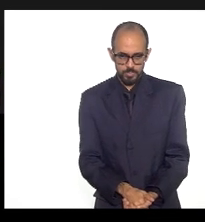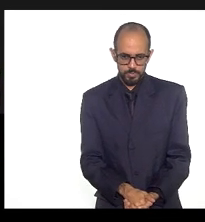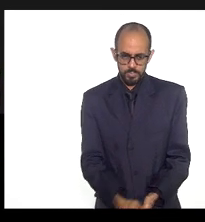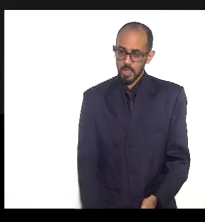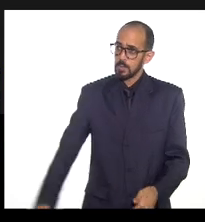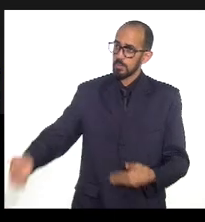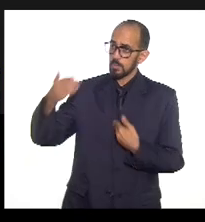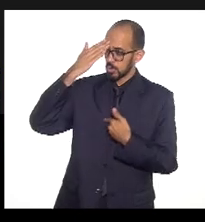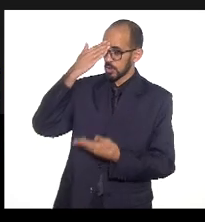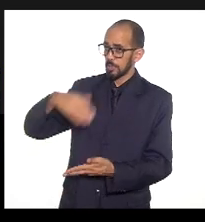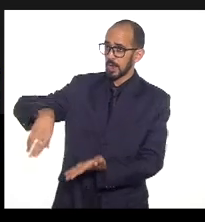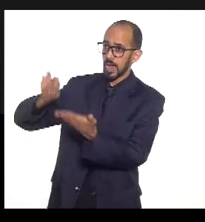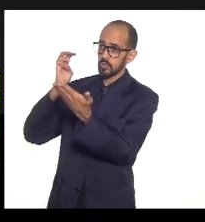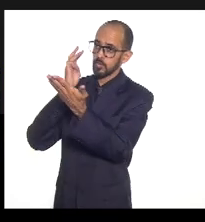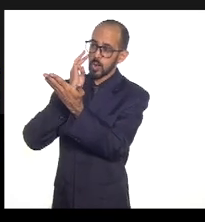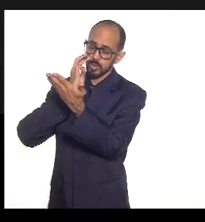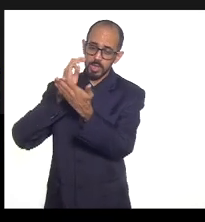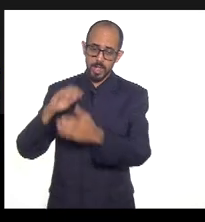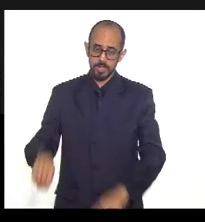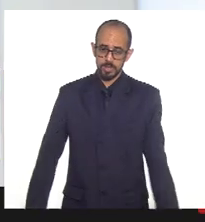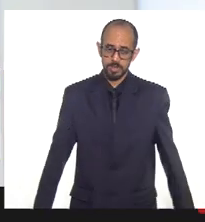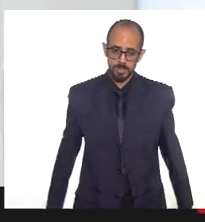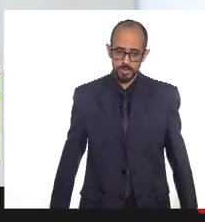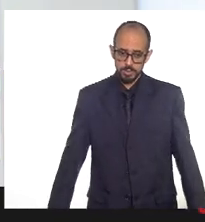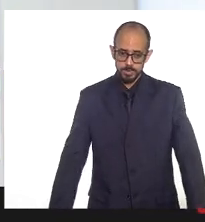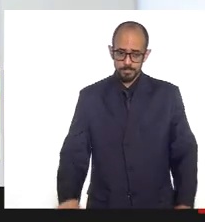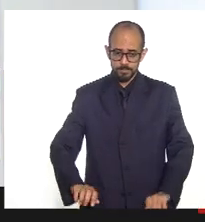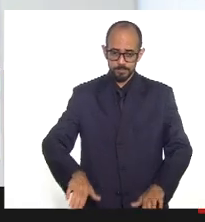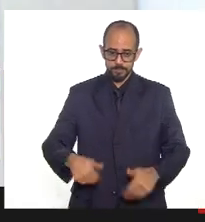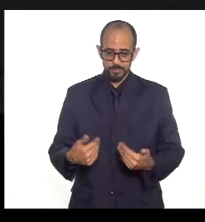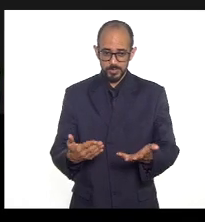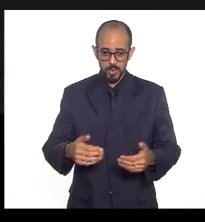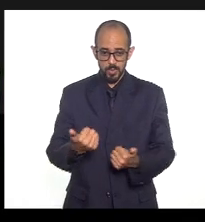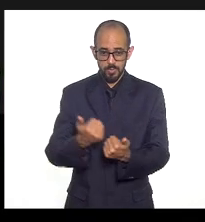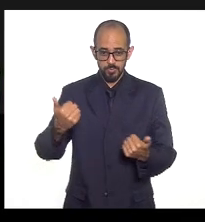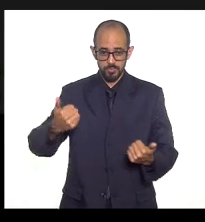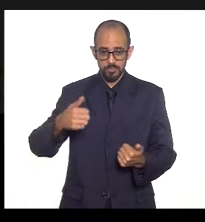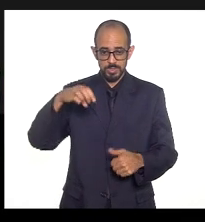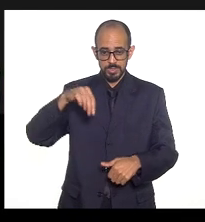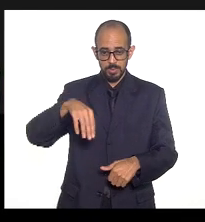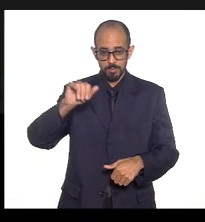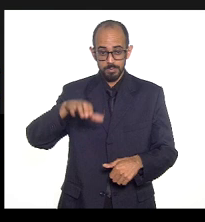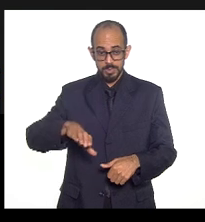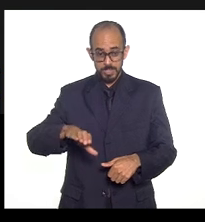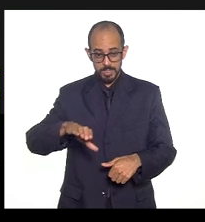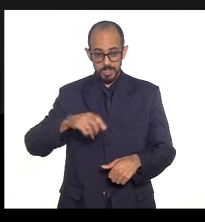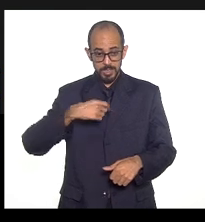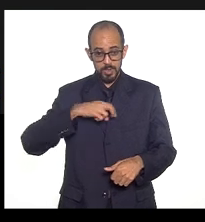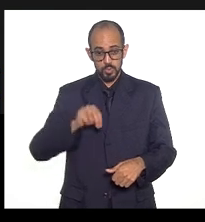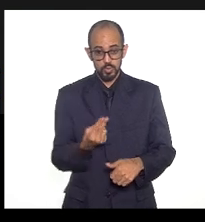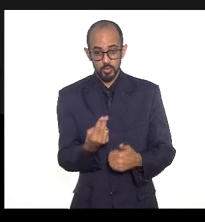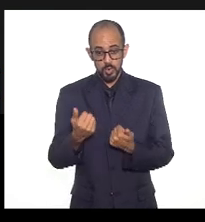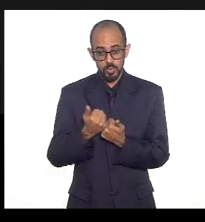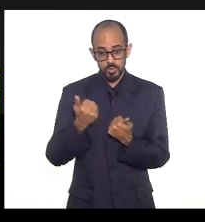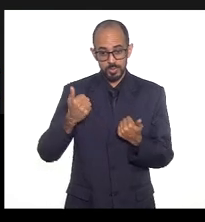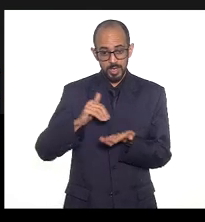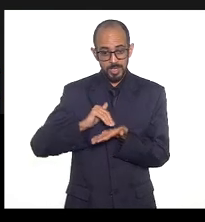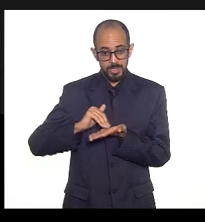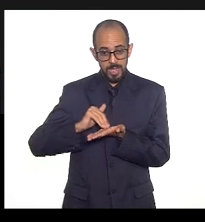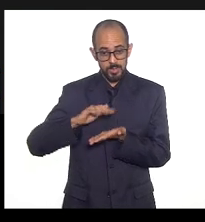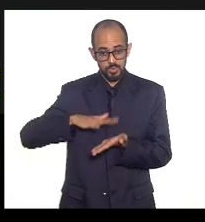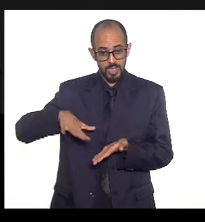Obrigado, deputado Valdec. Bom, o vice-presidente, na verdade, é o Minck, né? Eu sou o secretário-geral. Ah, é mesmo? Mas não tem problema, depois eu passo o